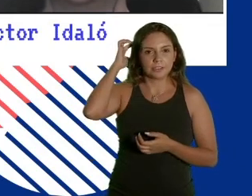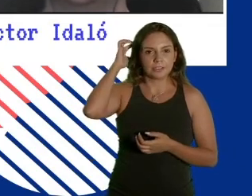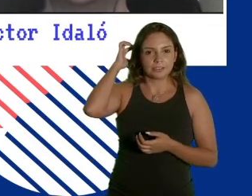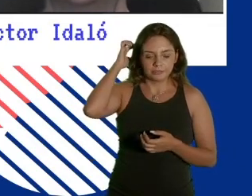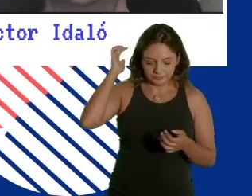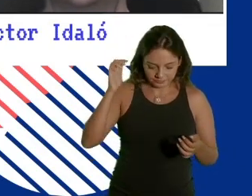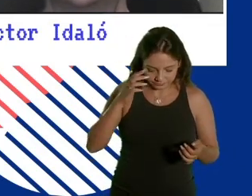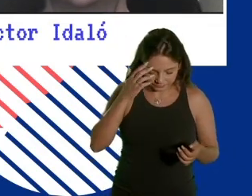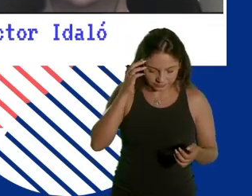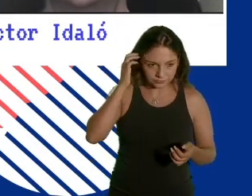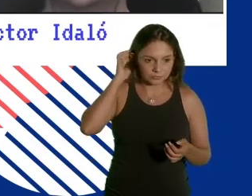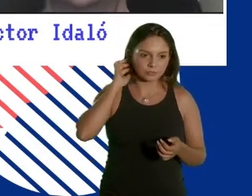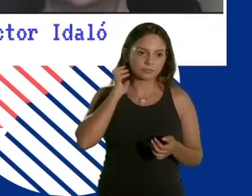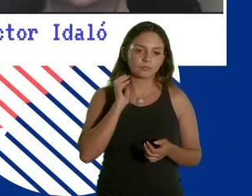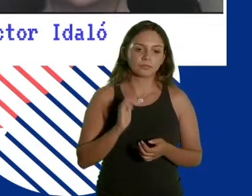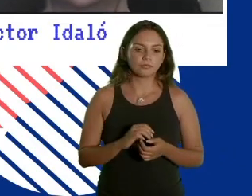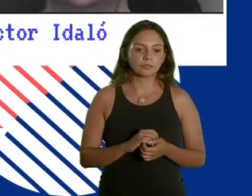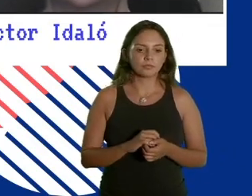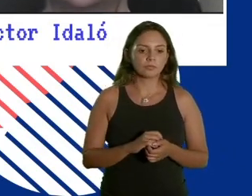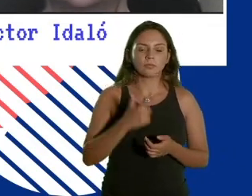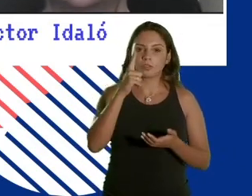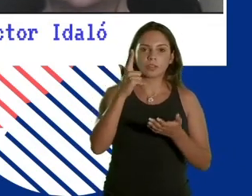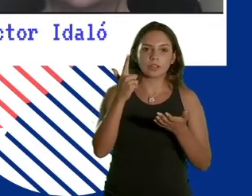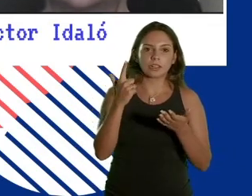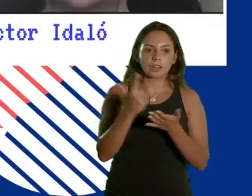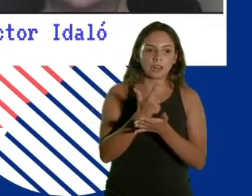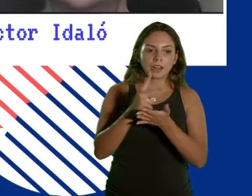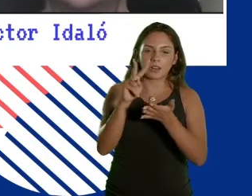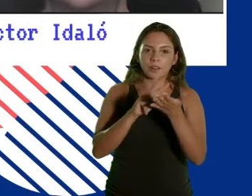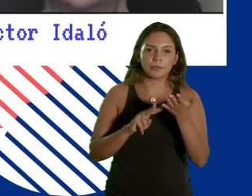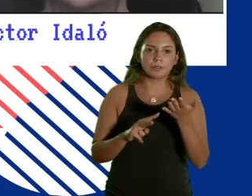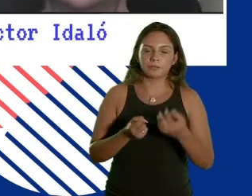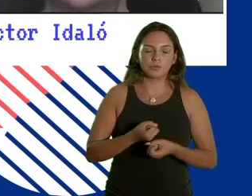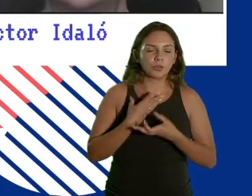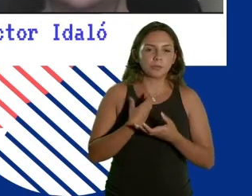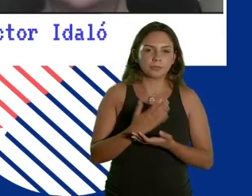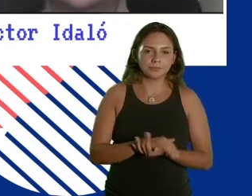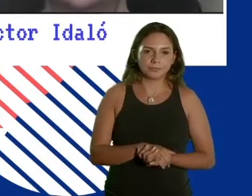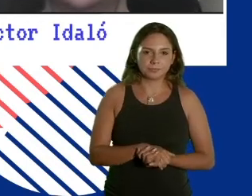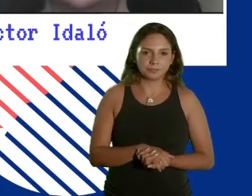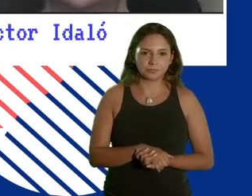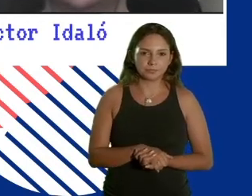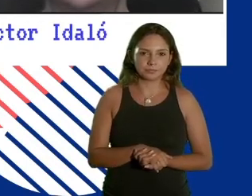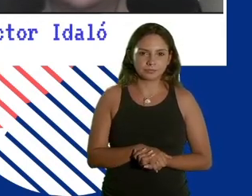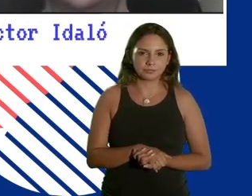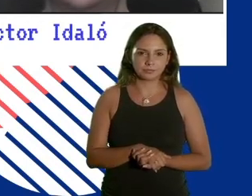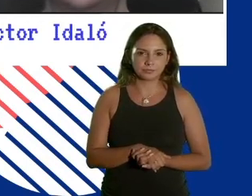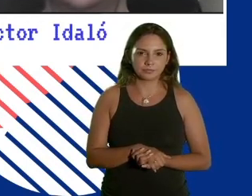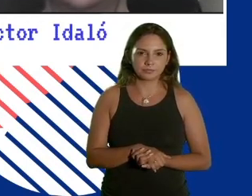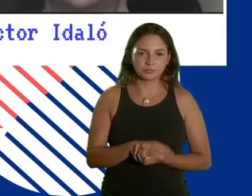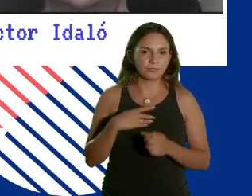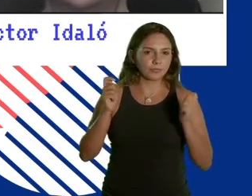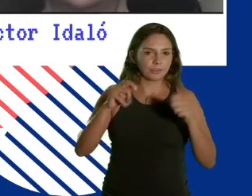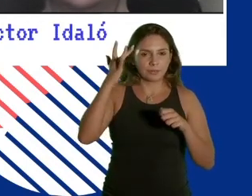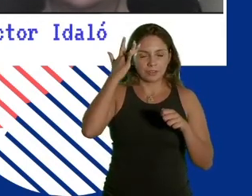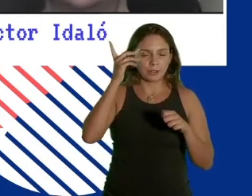Eu vou te contar, não tem nem um livro perto aqui de poema, e eu não sou capaz de decorar